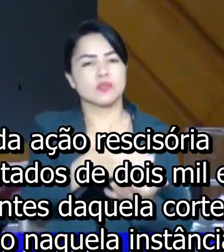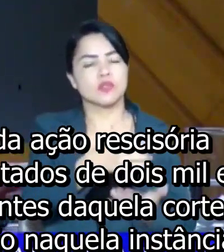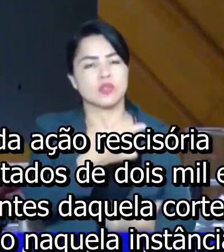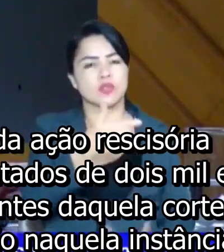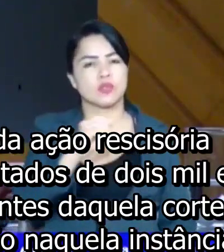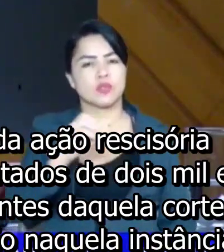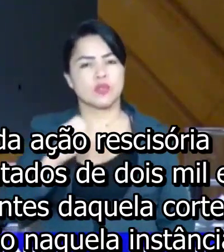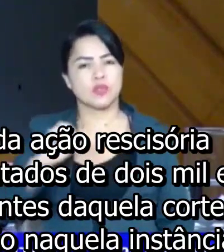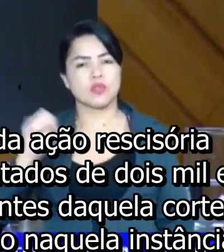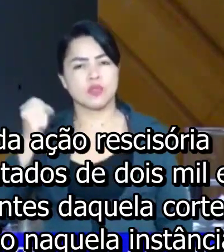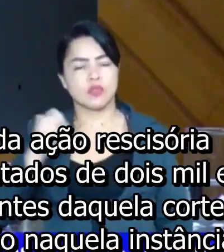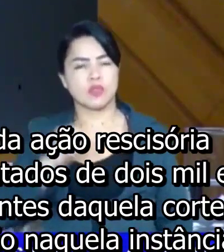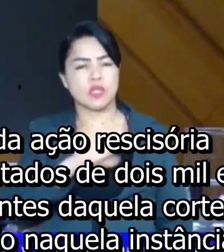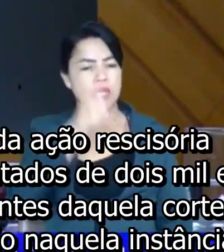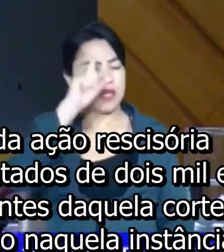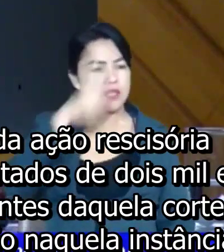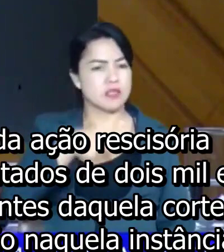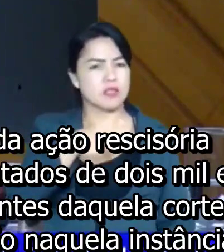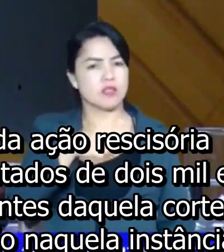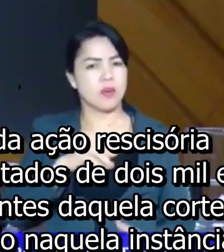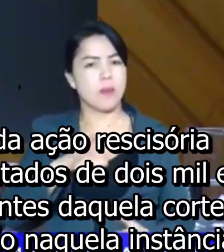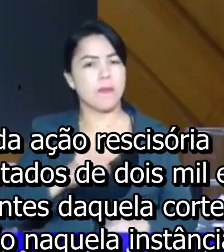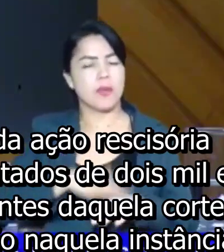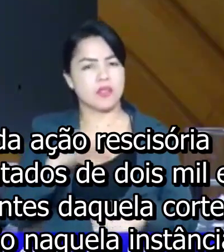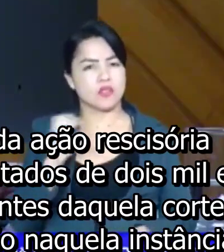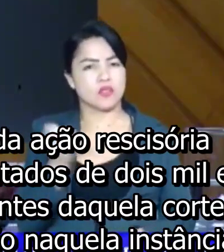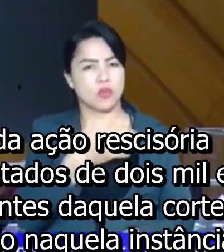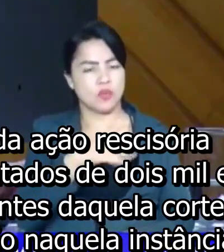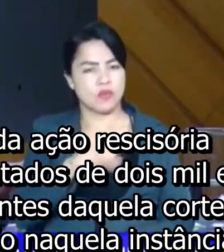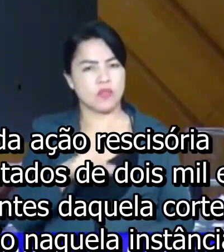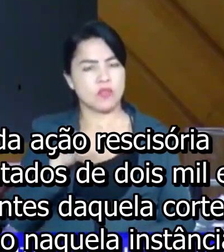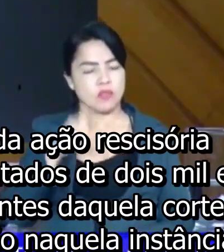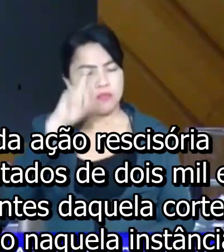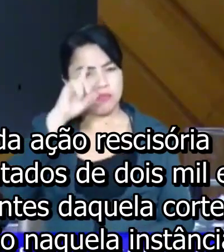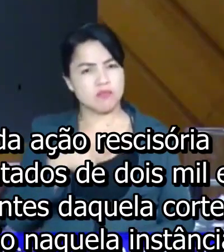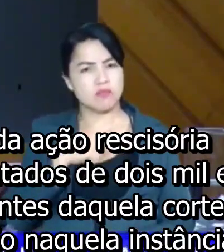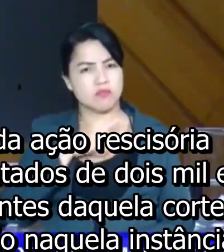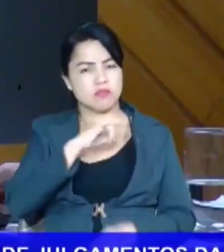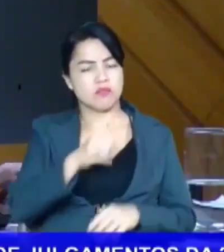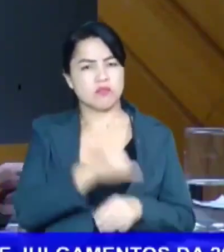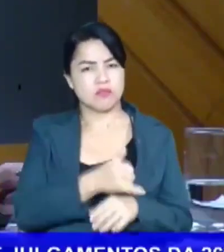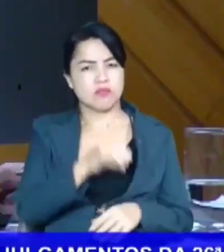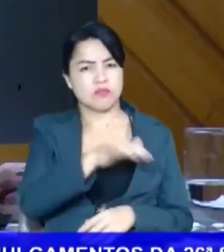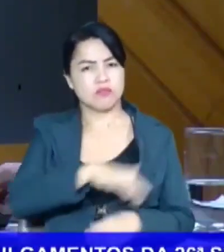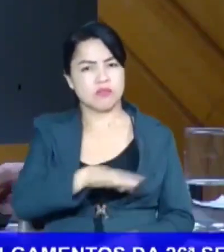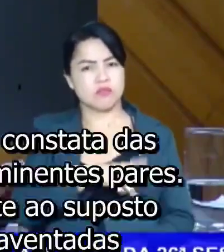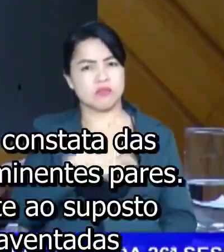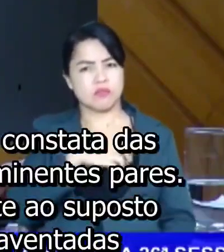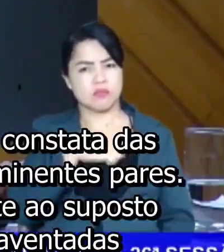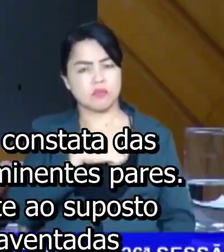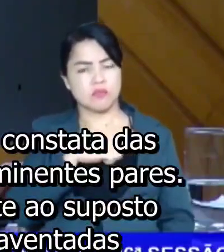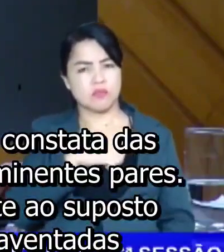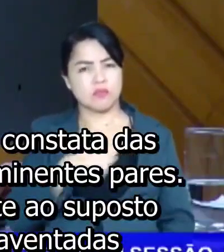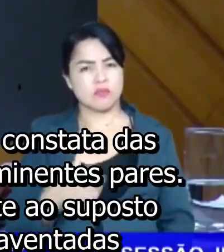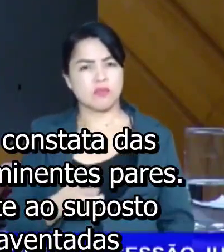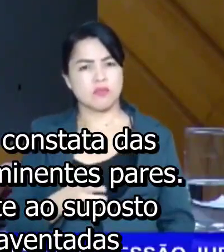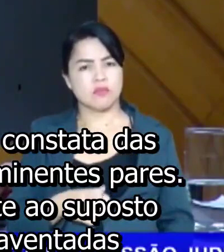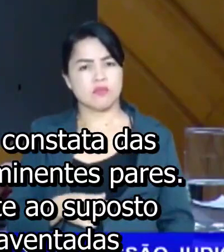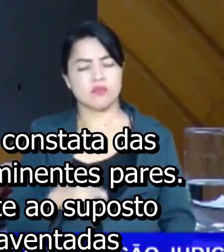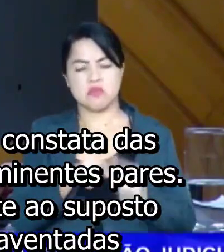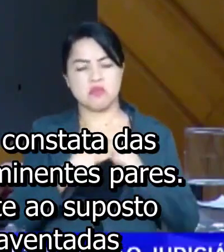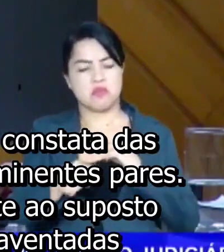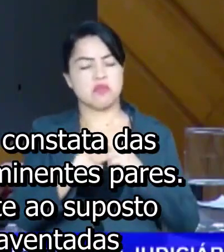decisões mais recentes daquela Corte reiteram o entendimento de somente admitir o manejo de ação naquela instância, sendo incabível contra